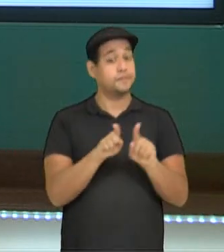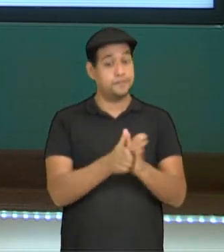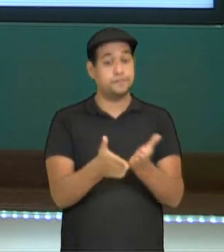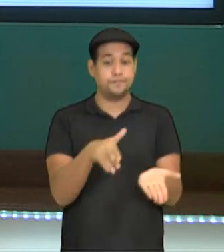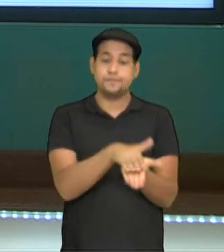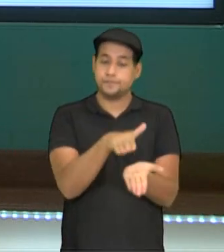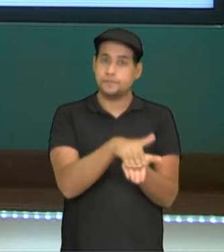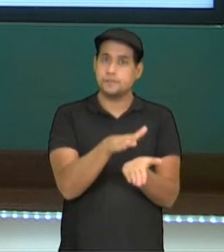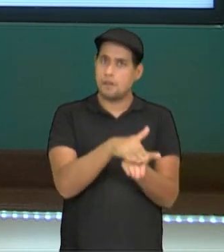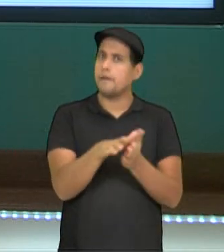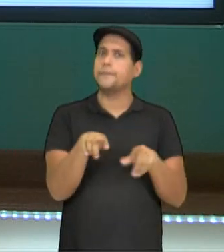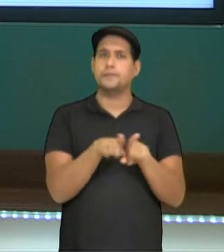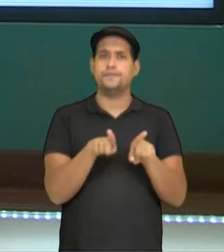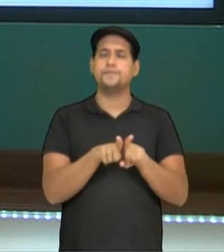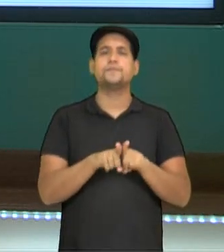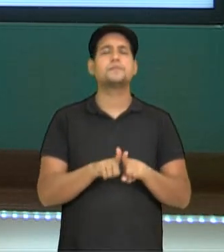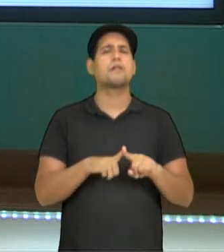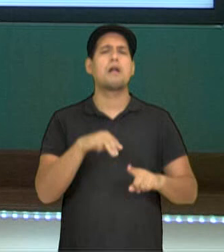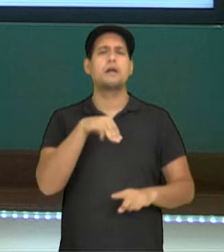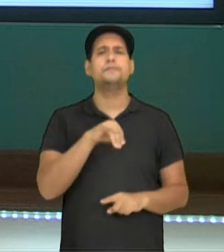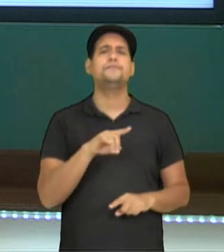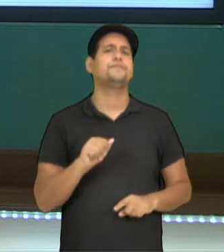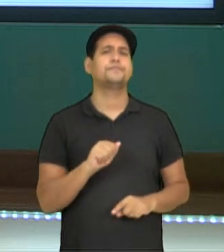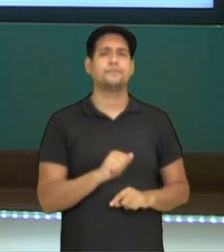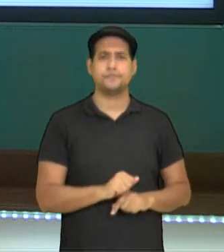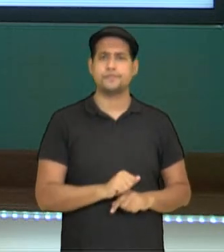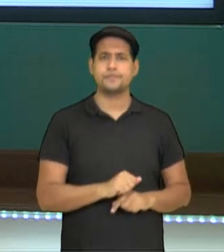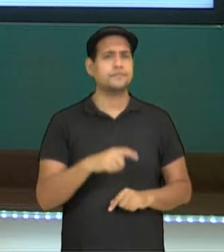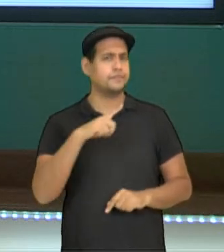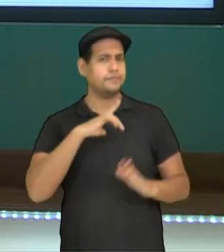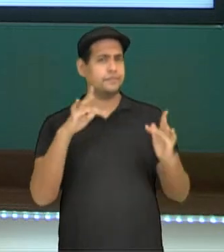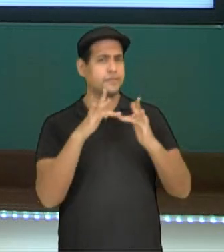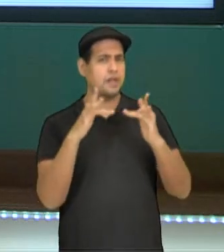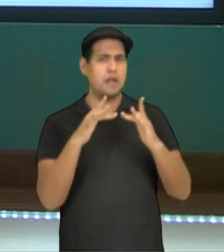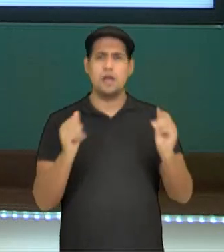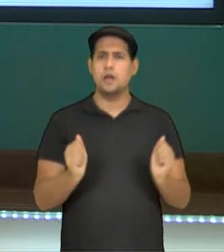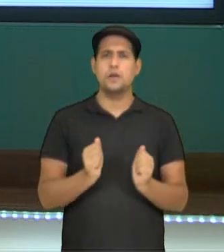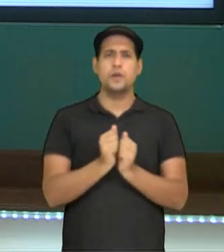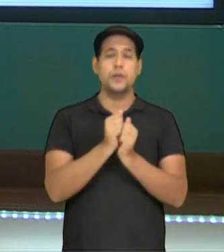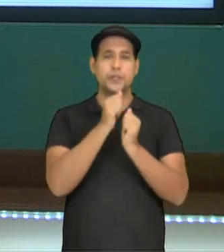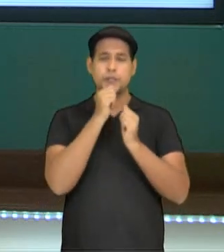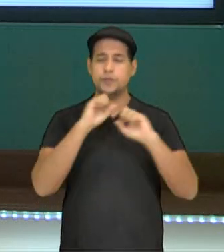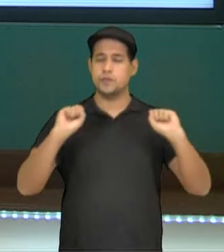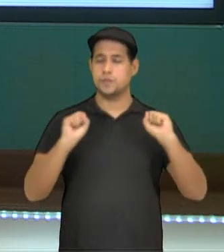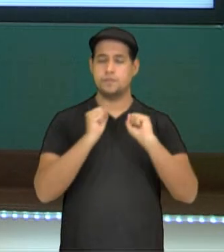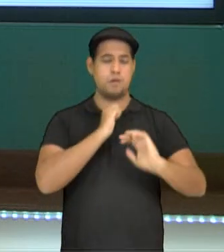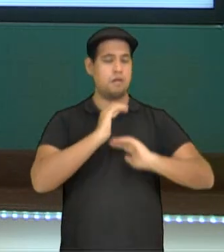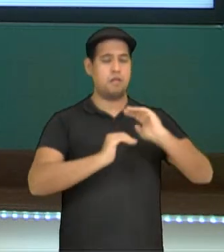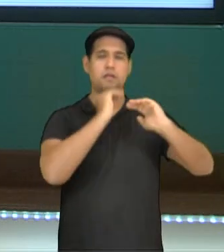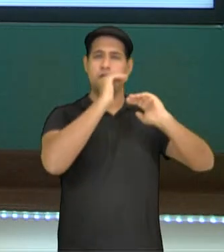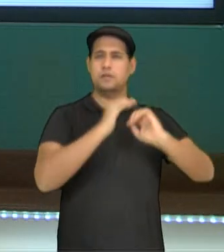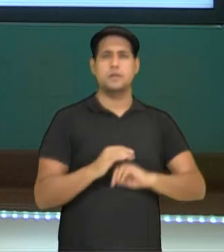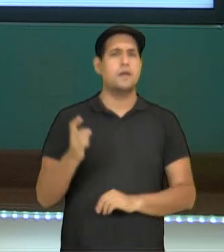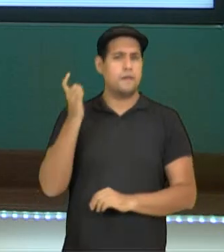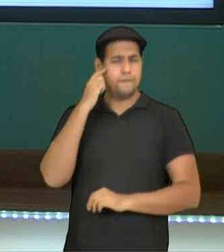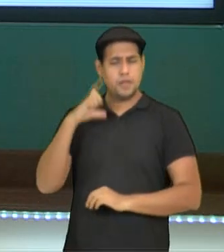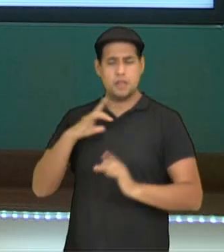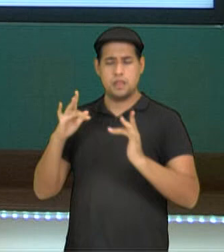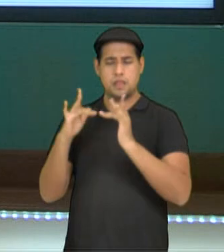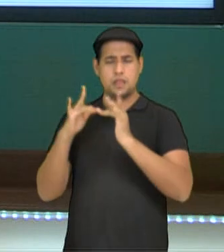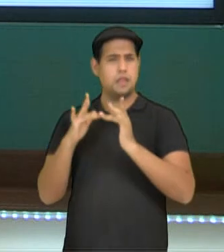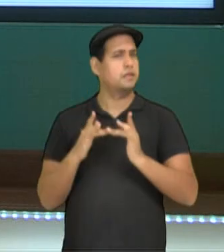impressa. Então você acha que a mídia interfere no modo em que o esporte se desenvolve? Vocês acham que ela